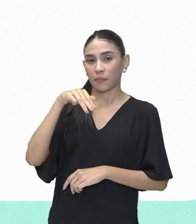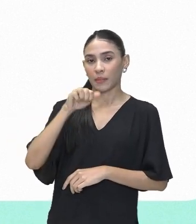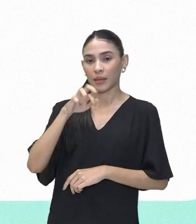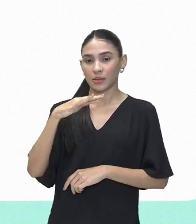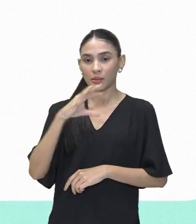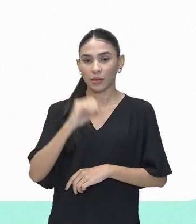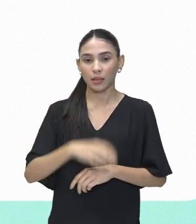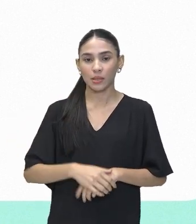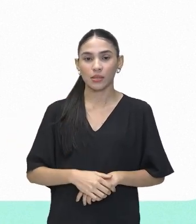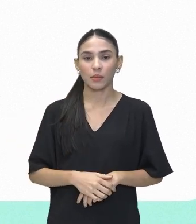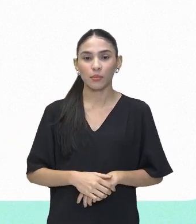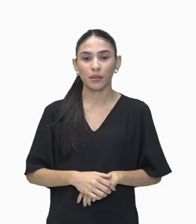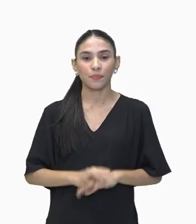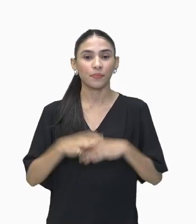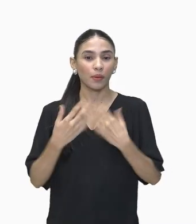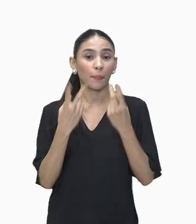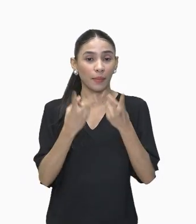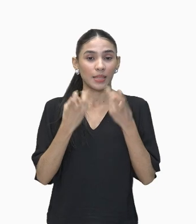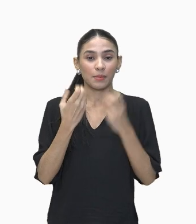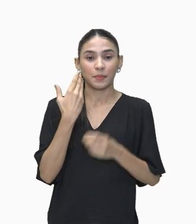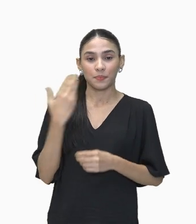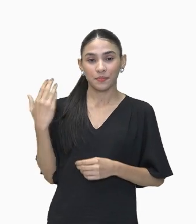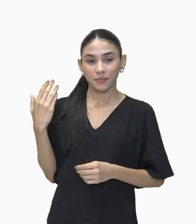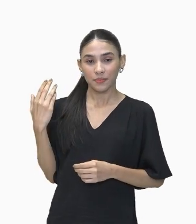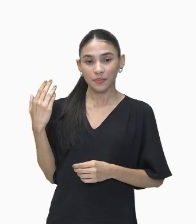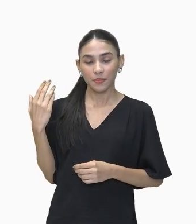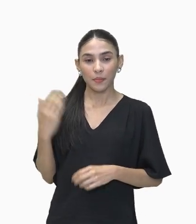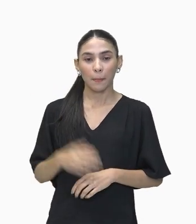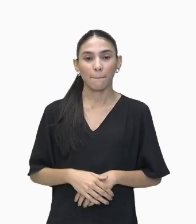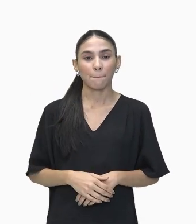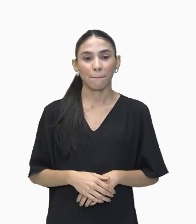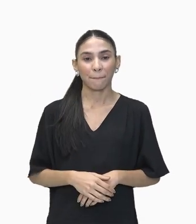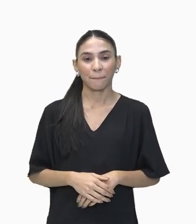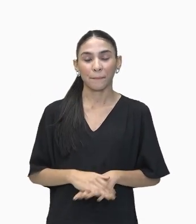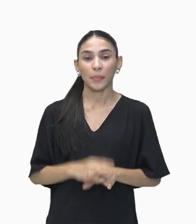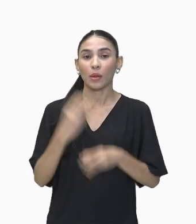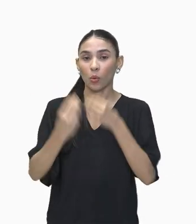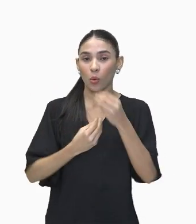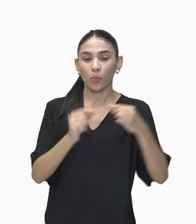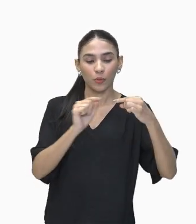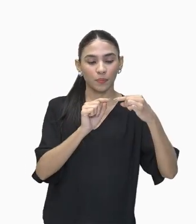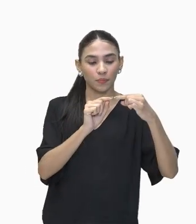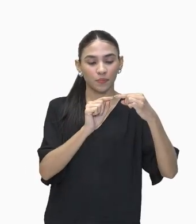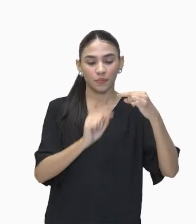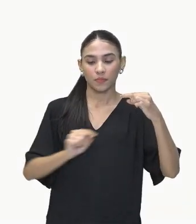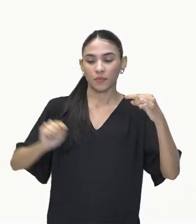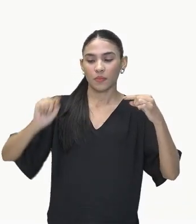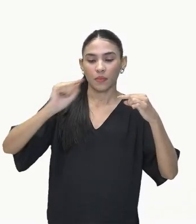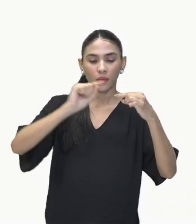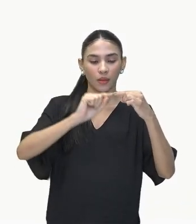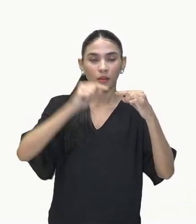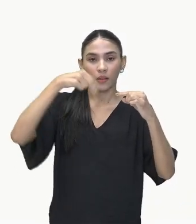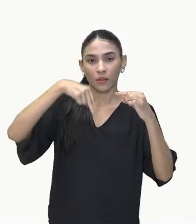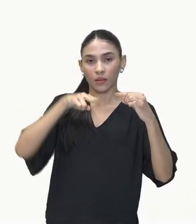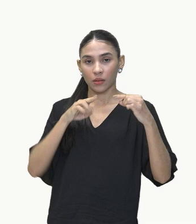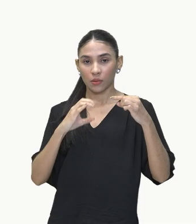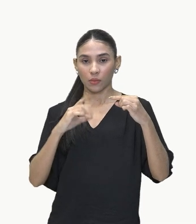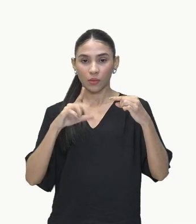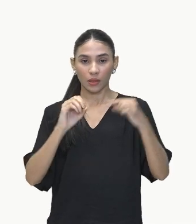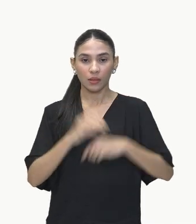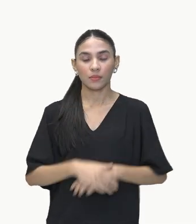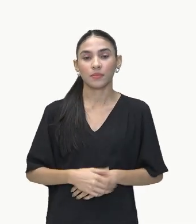a classificação das cadeias aromáticas. A maneira como o núcleo aromático se apresenta, tá? Aqui, ó.